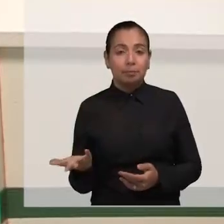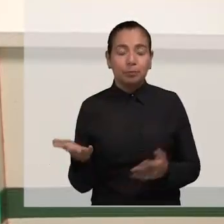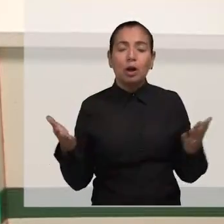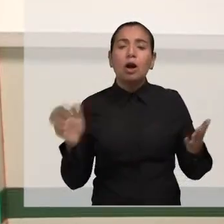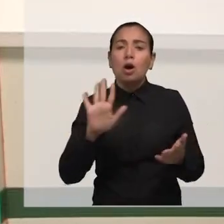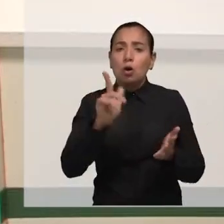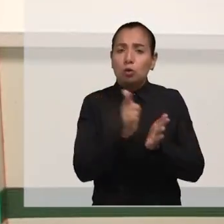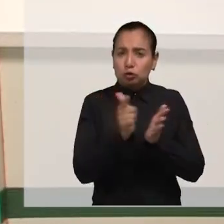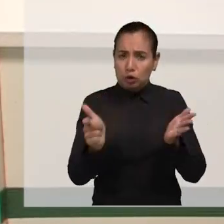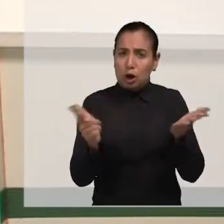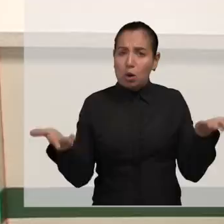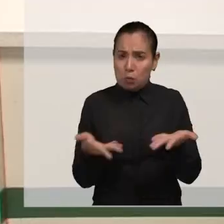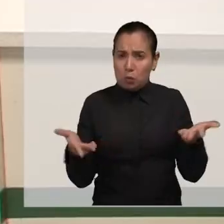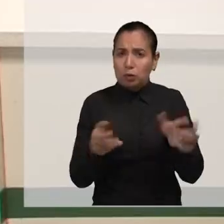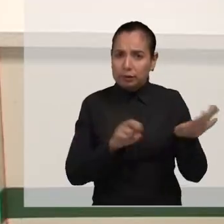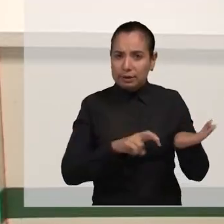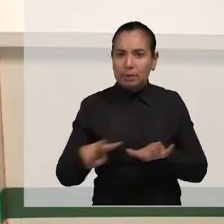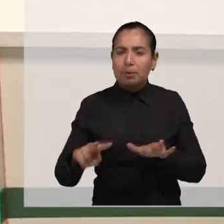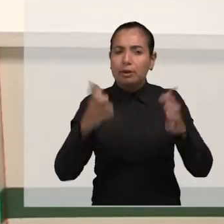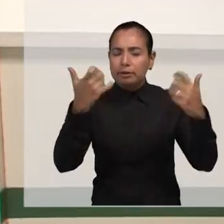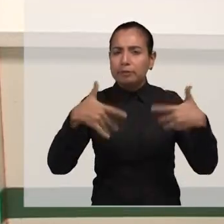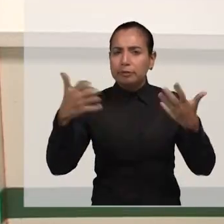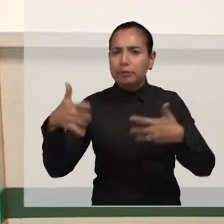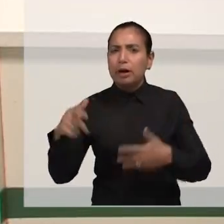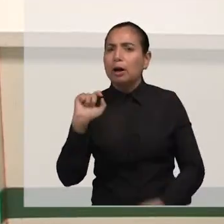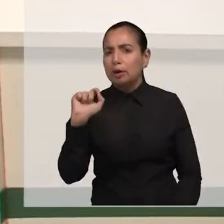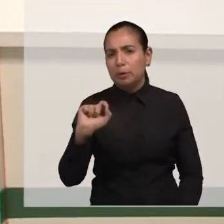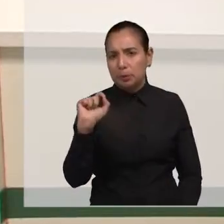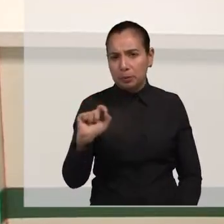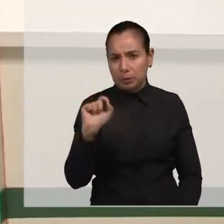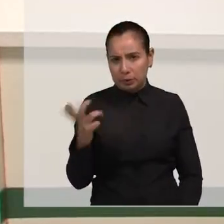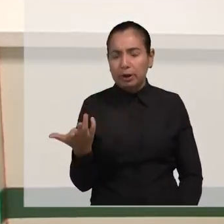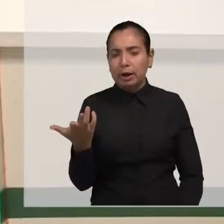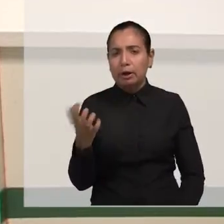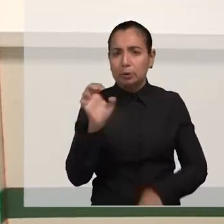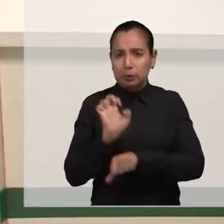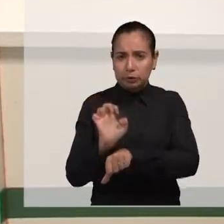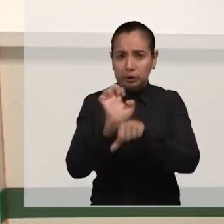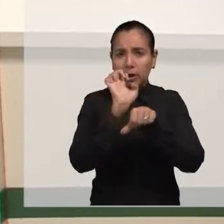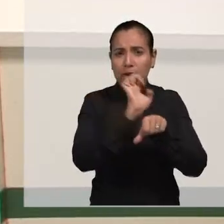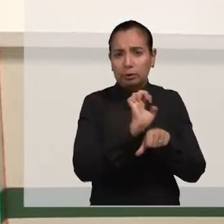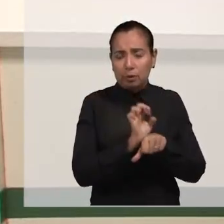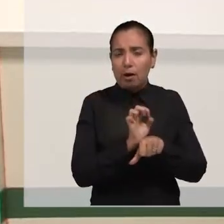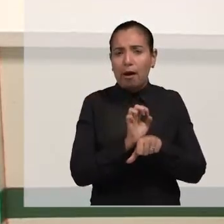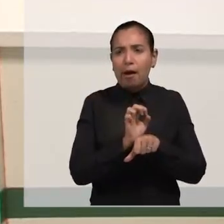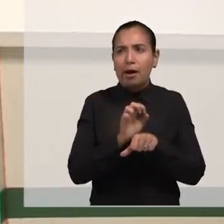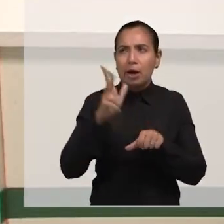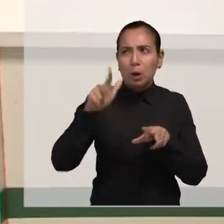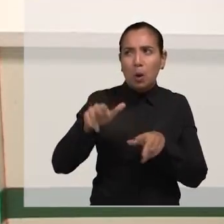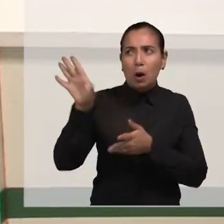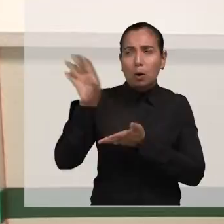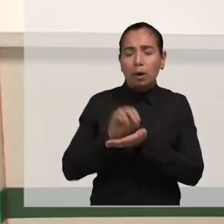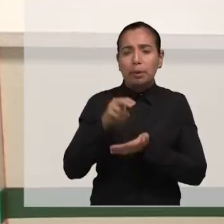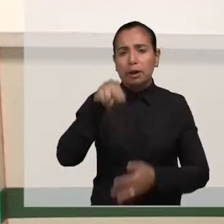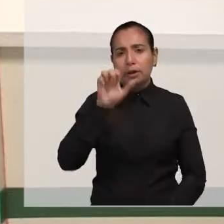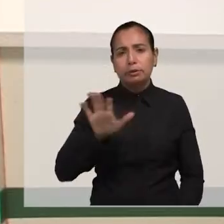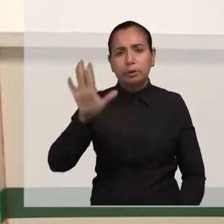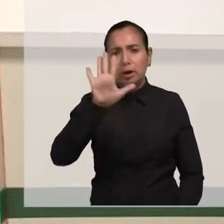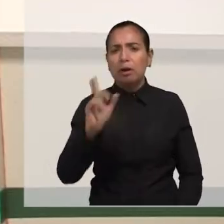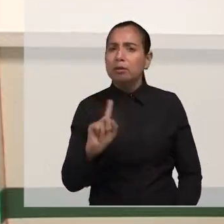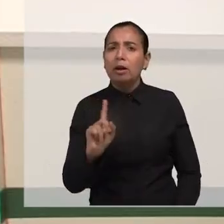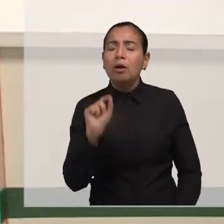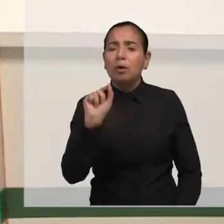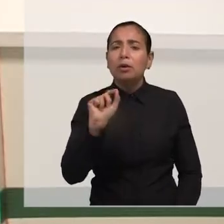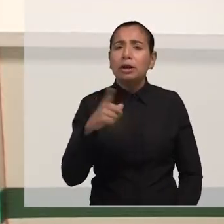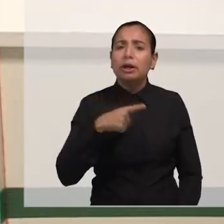4. Não, e o Mais pior que no de dia tudo é isso 5. não, o pior é a loucura. Está aí o capitão Wagner, um problema sério. Foi para o partido de oposição, era um partido de oposição. Você